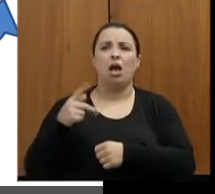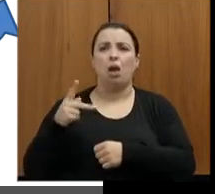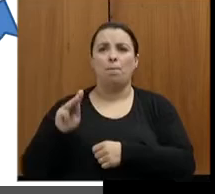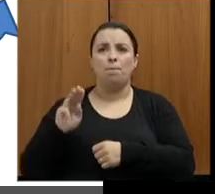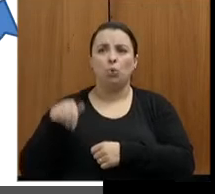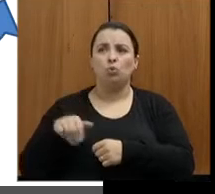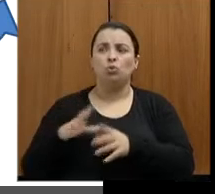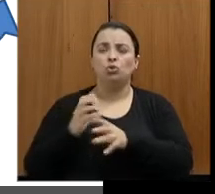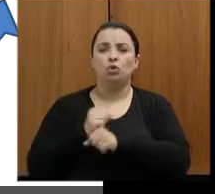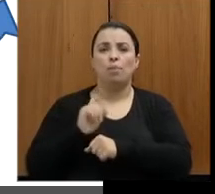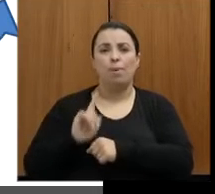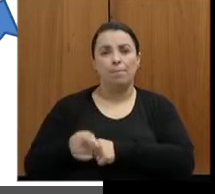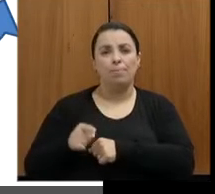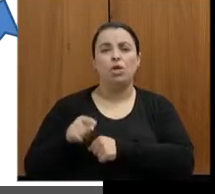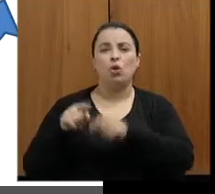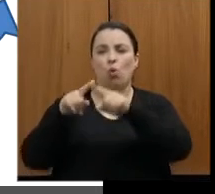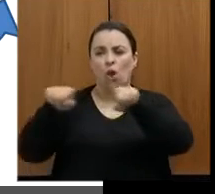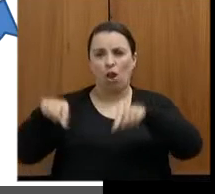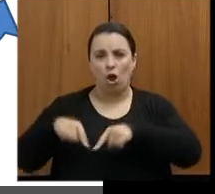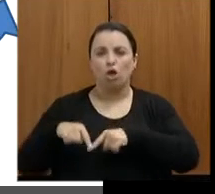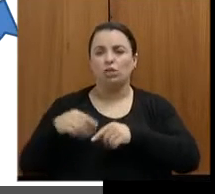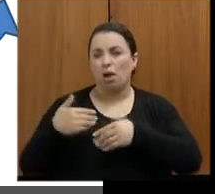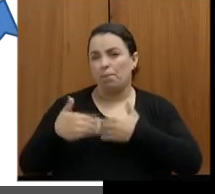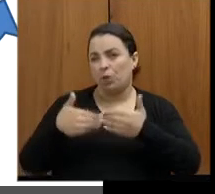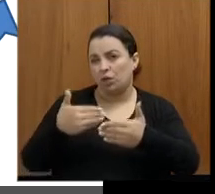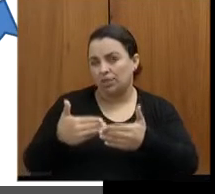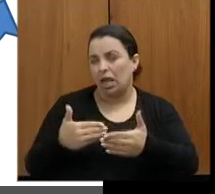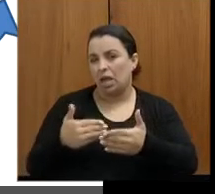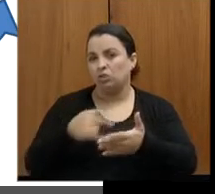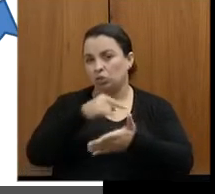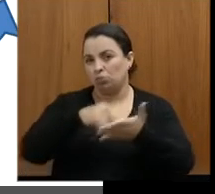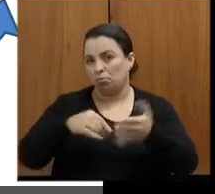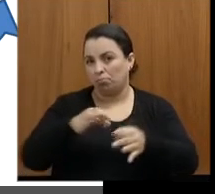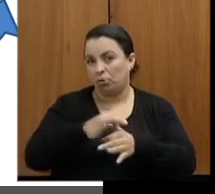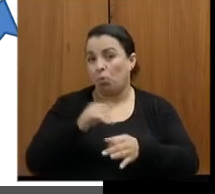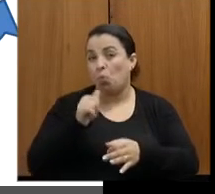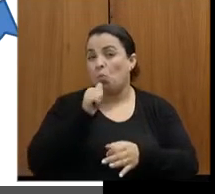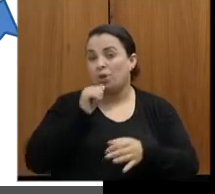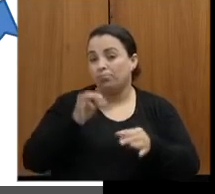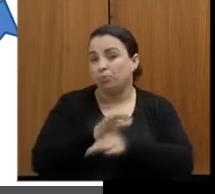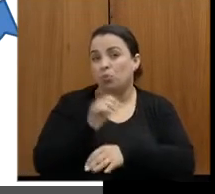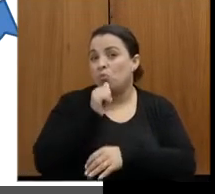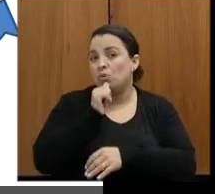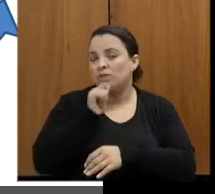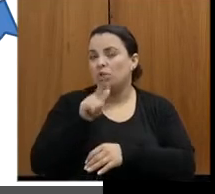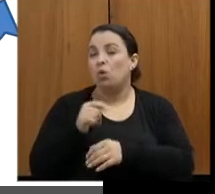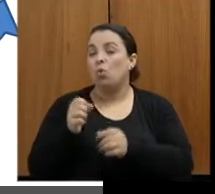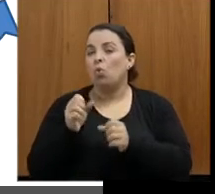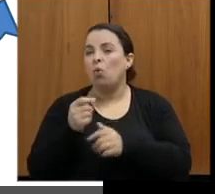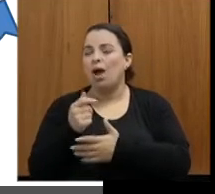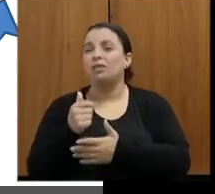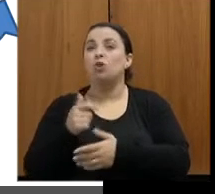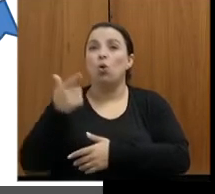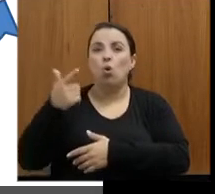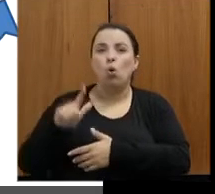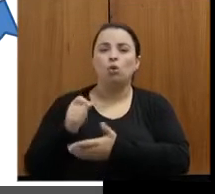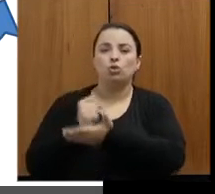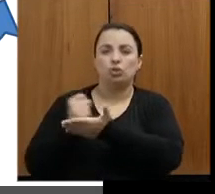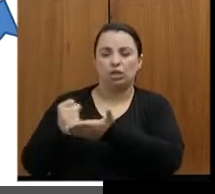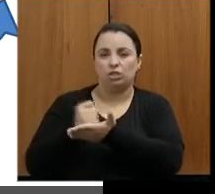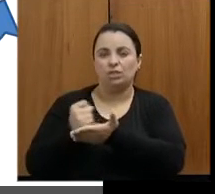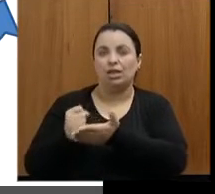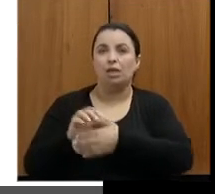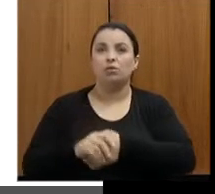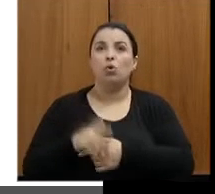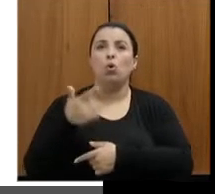em processo de regularização. Antônio Dias, 124, que inclusive já estão registrados, aguardando a entrega desses títulos. São